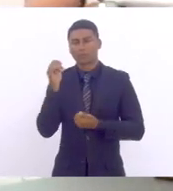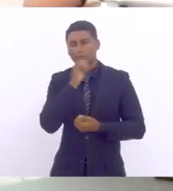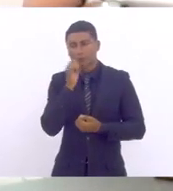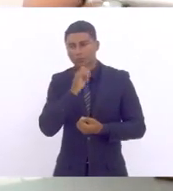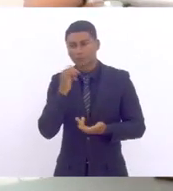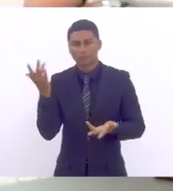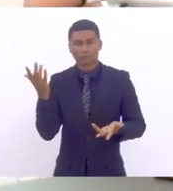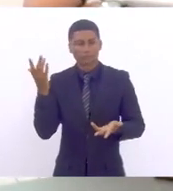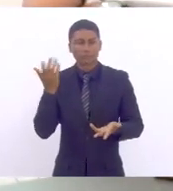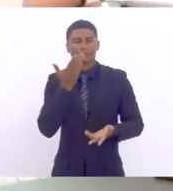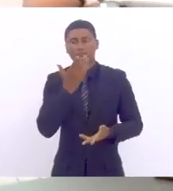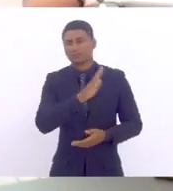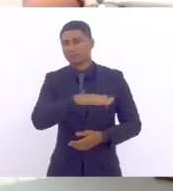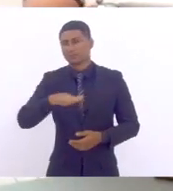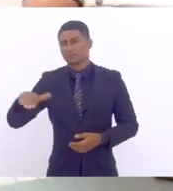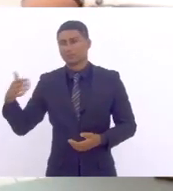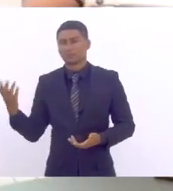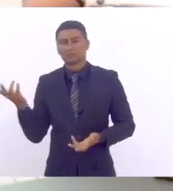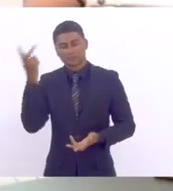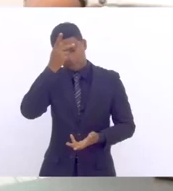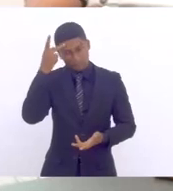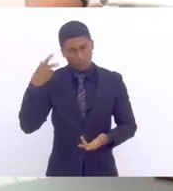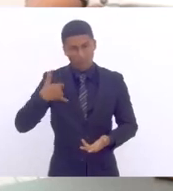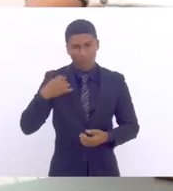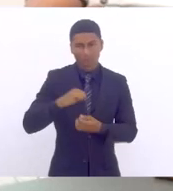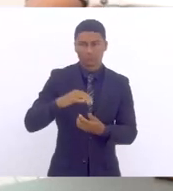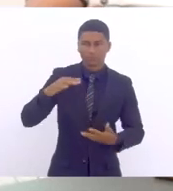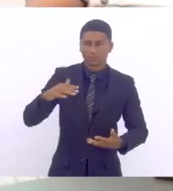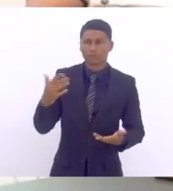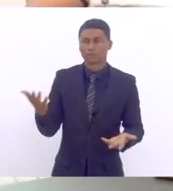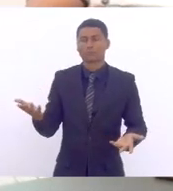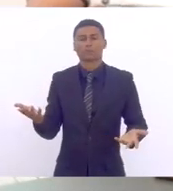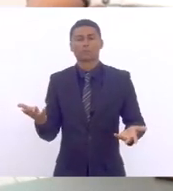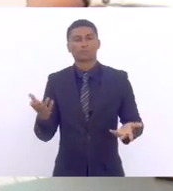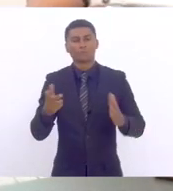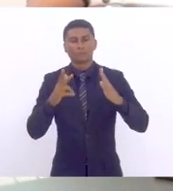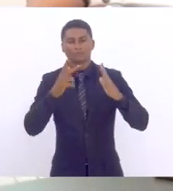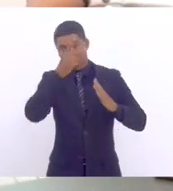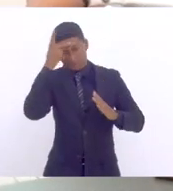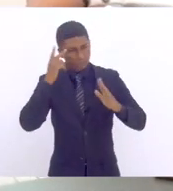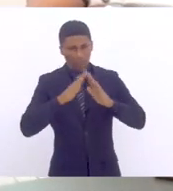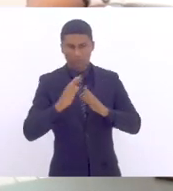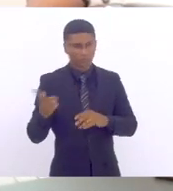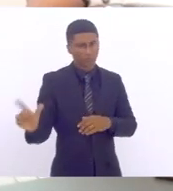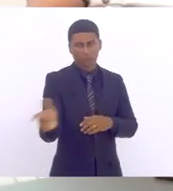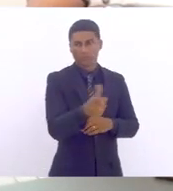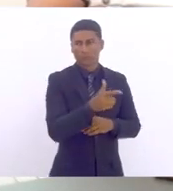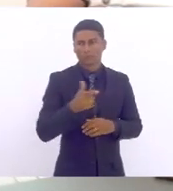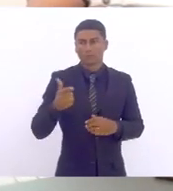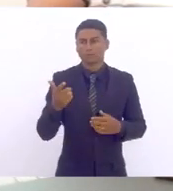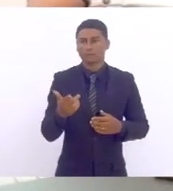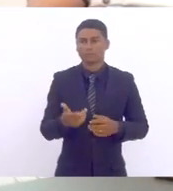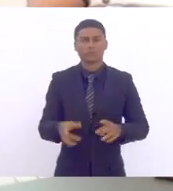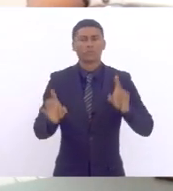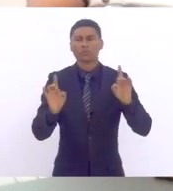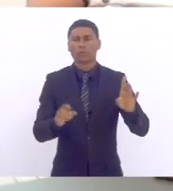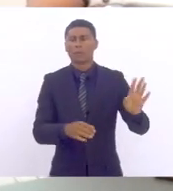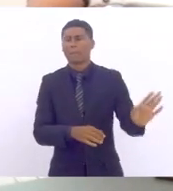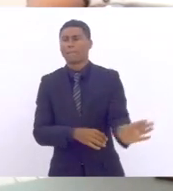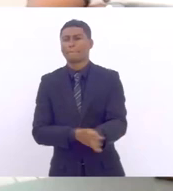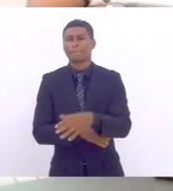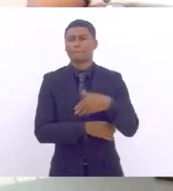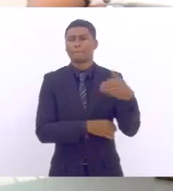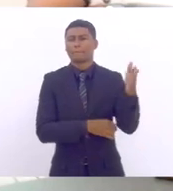de situação de rua. É isso que as torcidas organizadas querem levantar. Não apenas uma bandeira